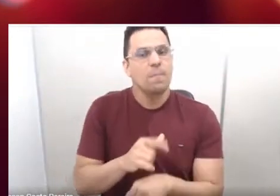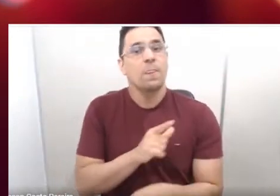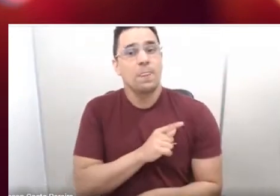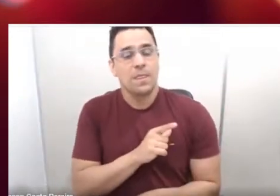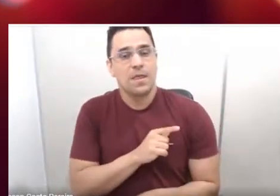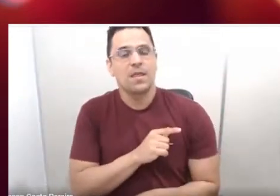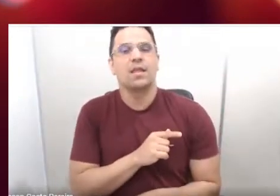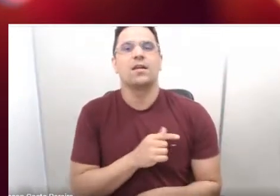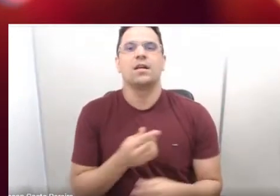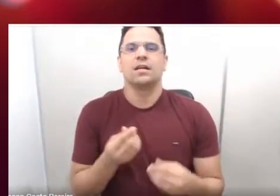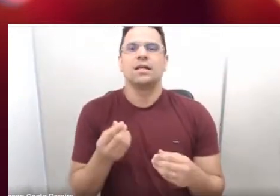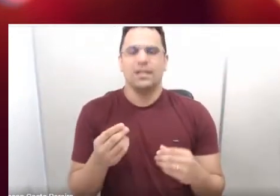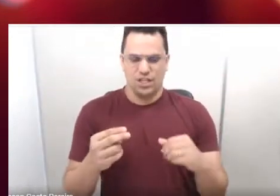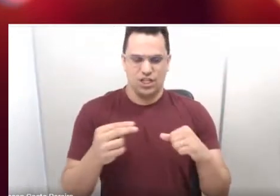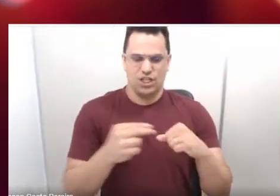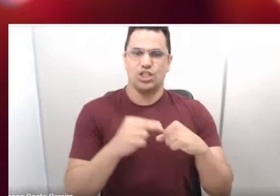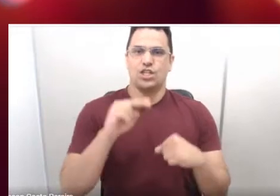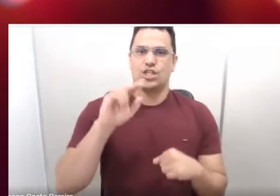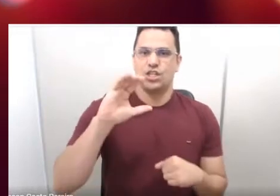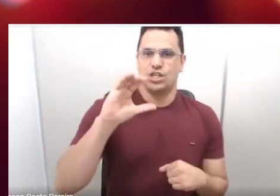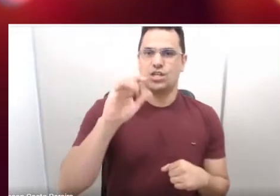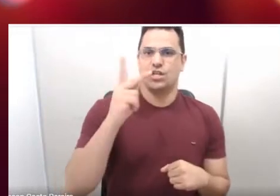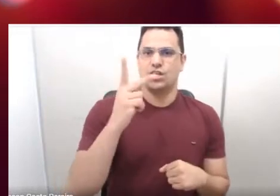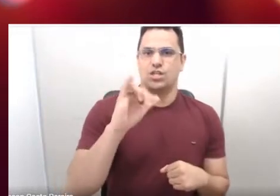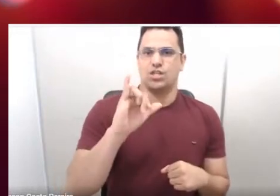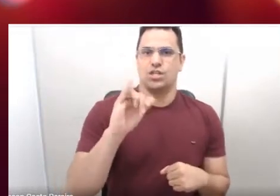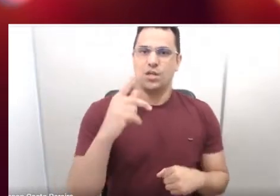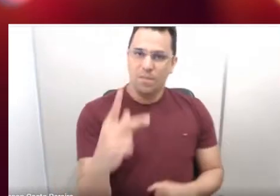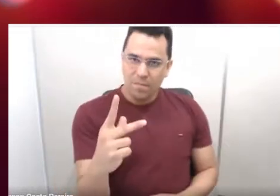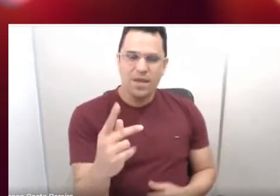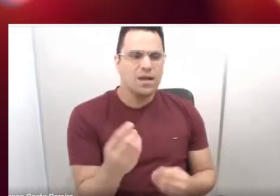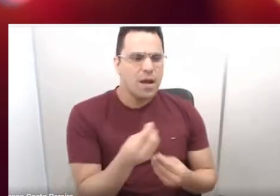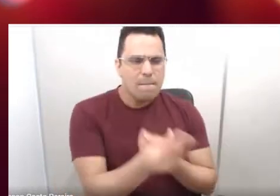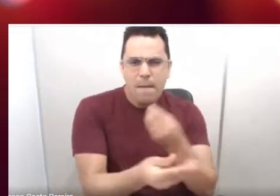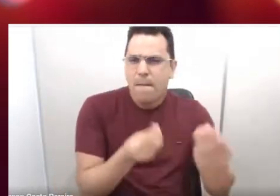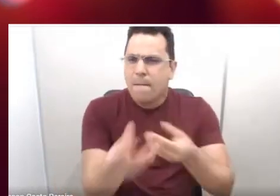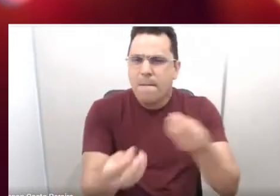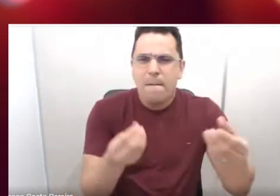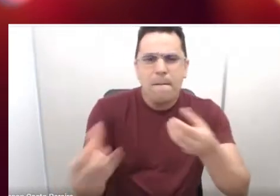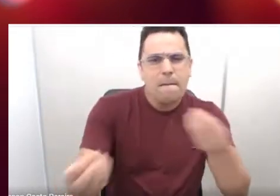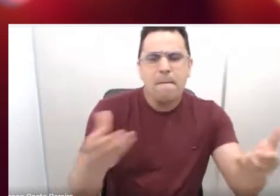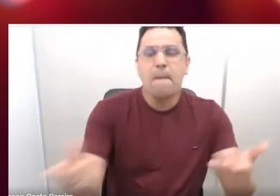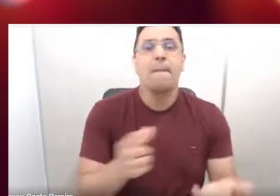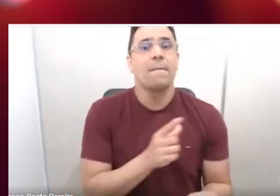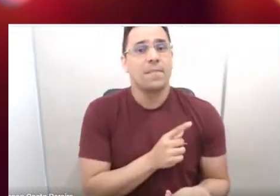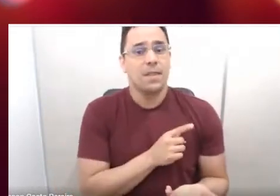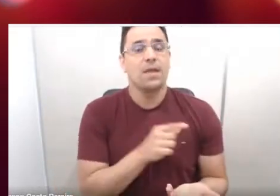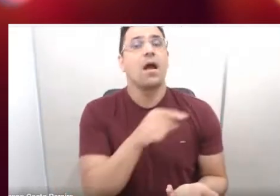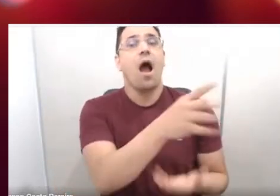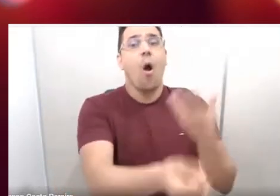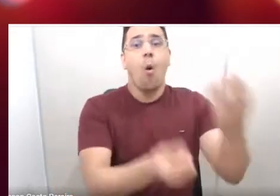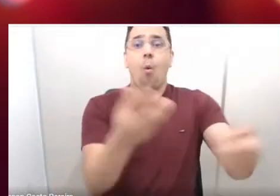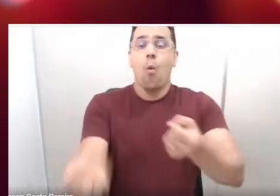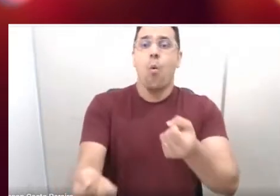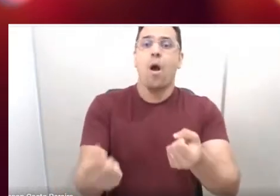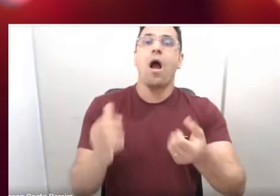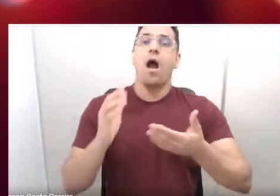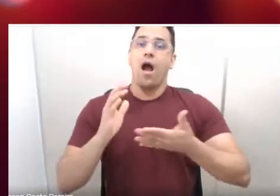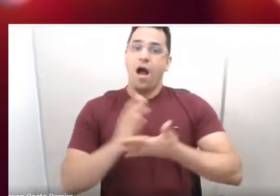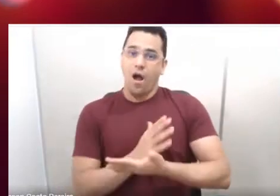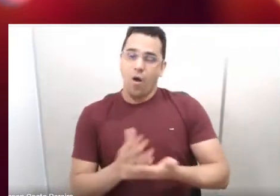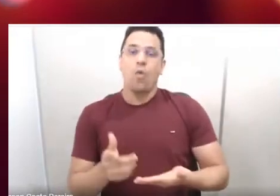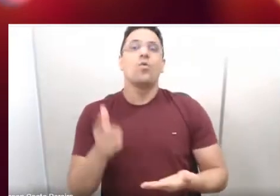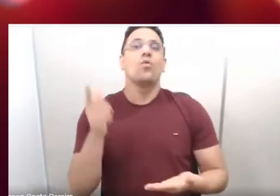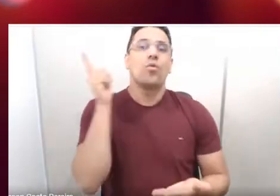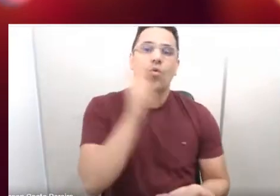da distribuição de chips e tudo mais, em que pese não ter sido concretizado, e a gente viu que agora no final do ano a gente teve a bolsa,